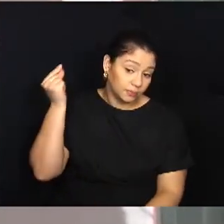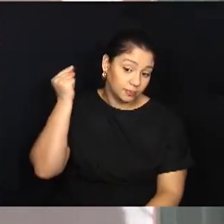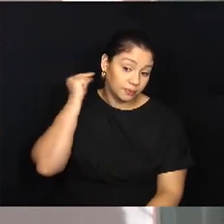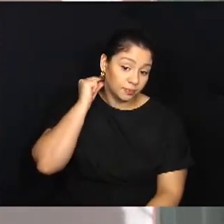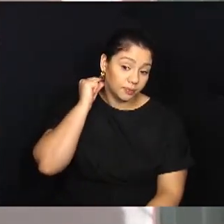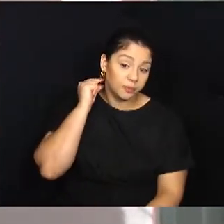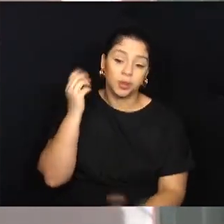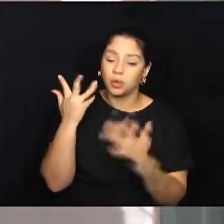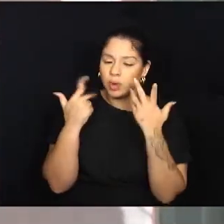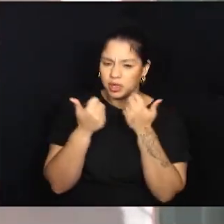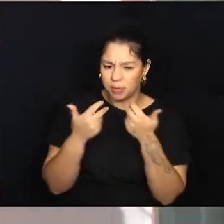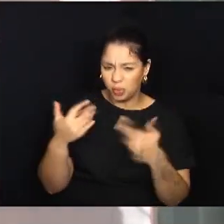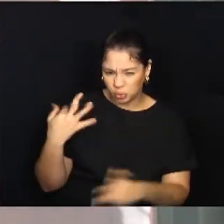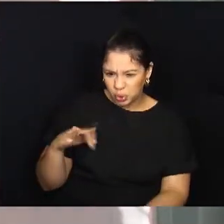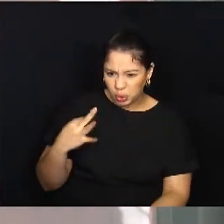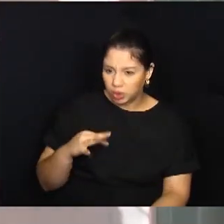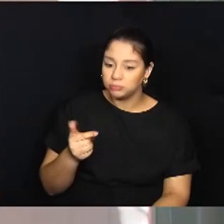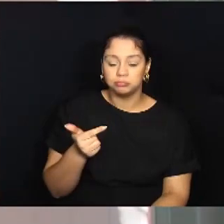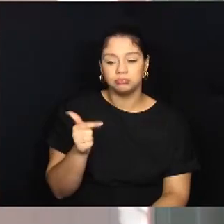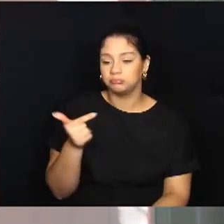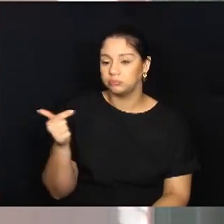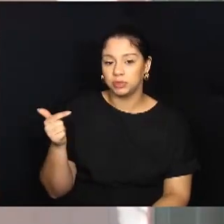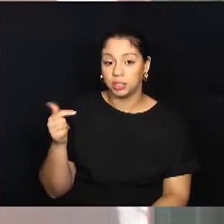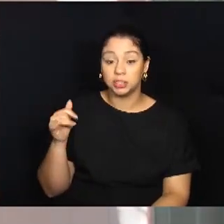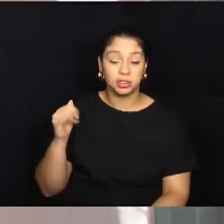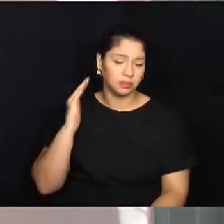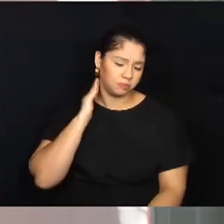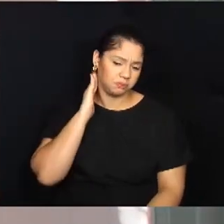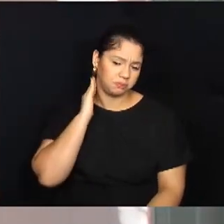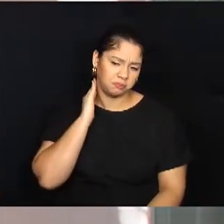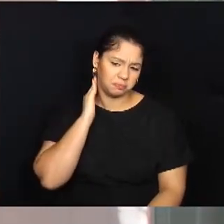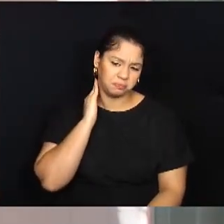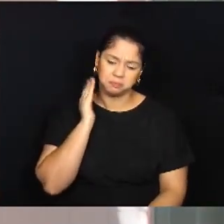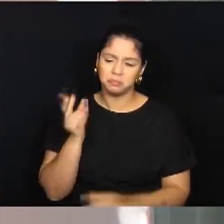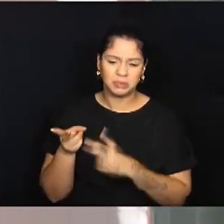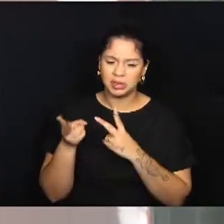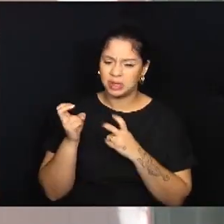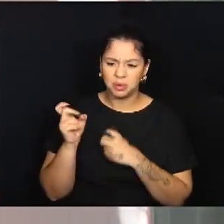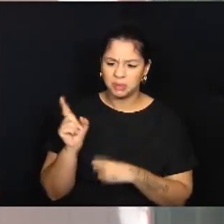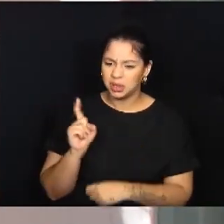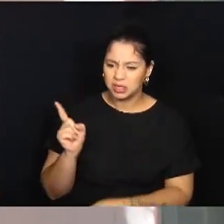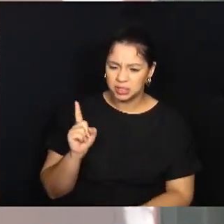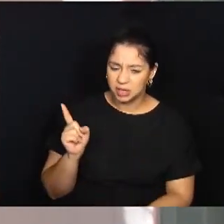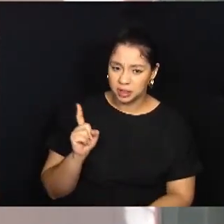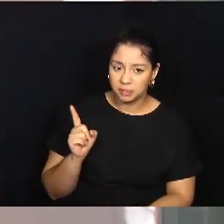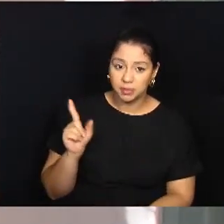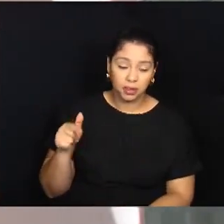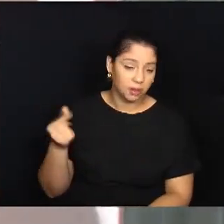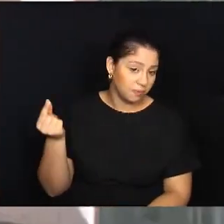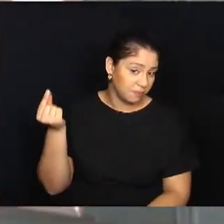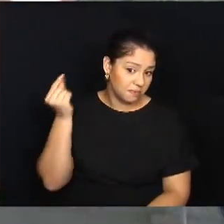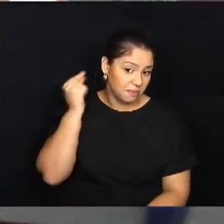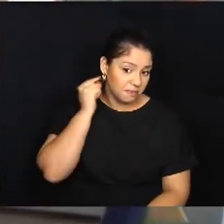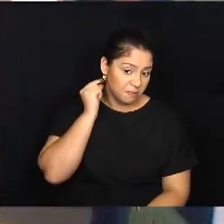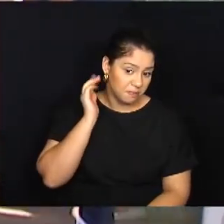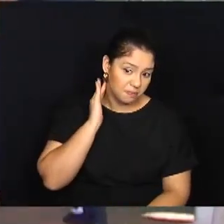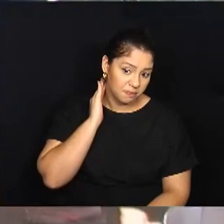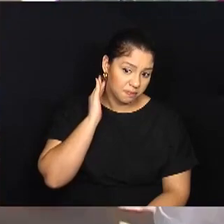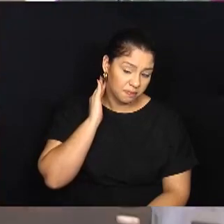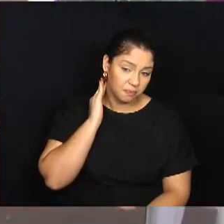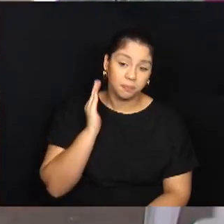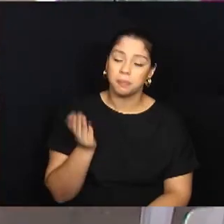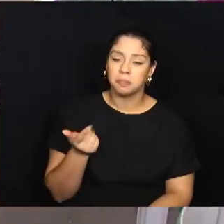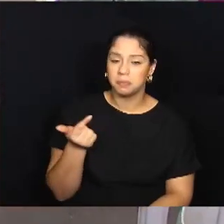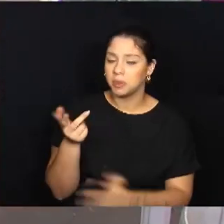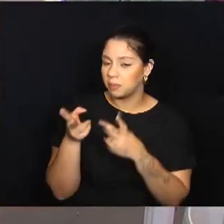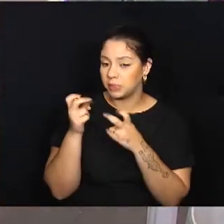animal não sente dor nenhuma. E se você passar a mão, você nem percebe que tem a implantação do chip ali. E a importância,